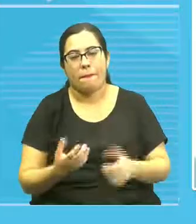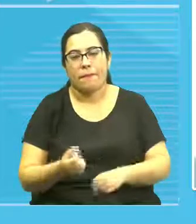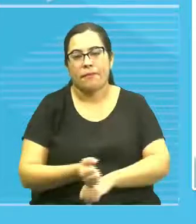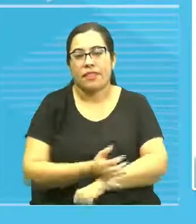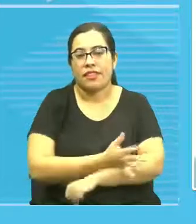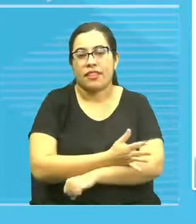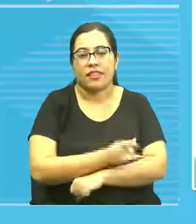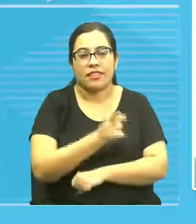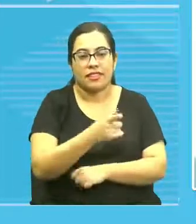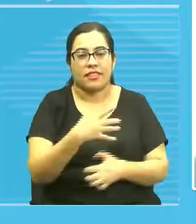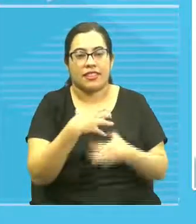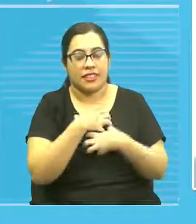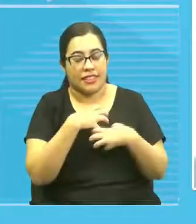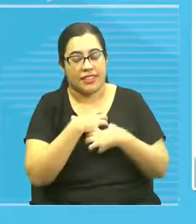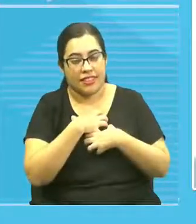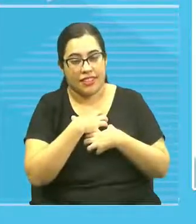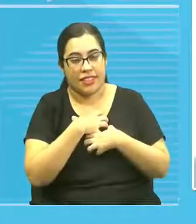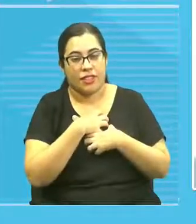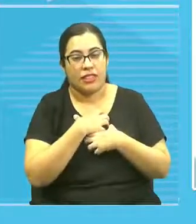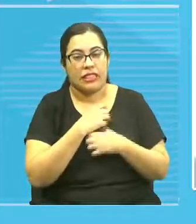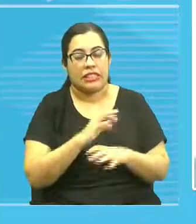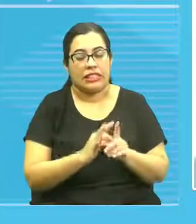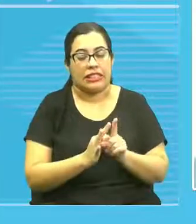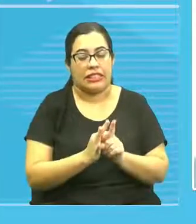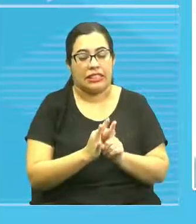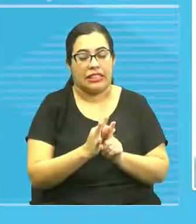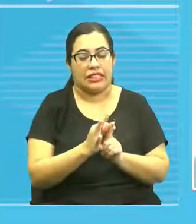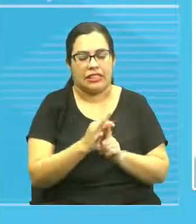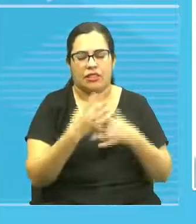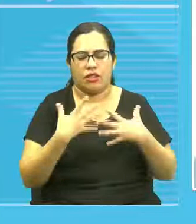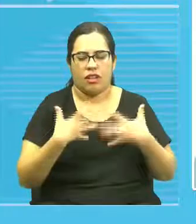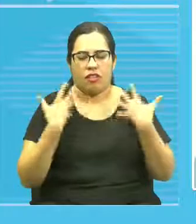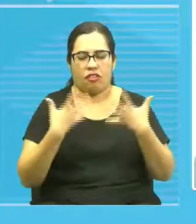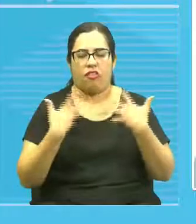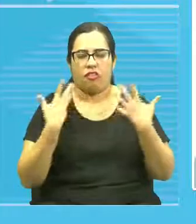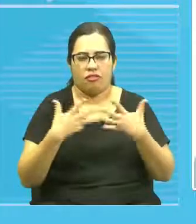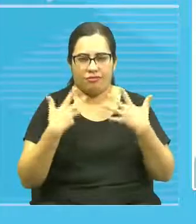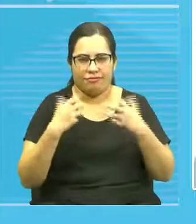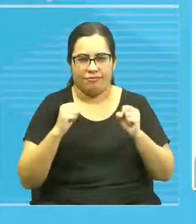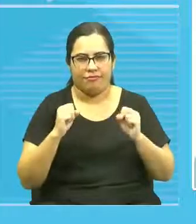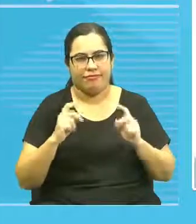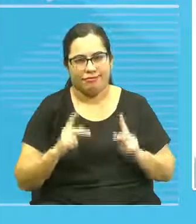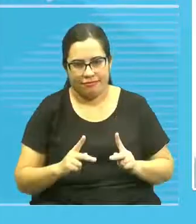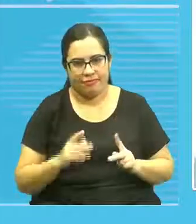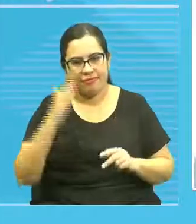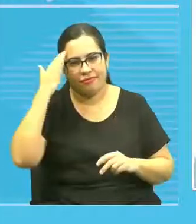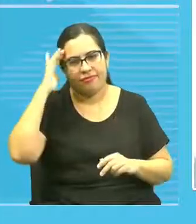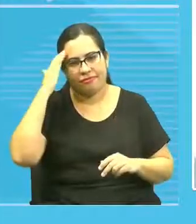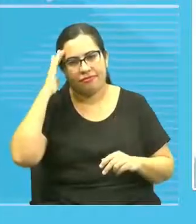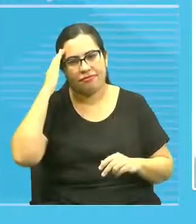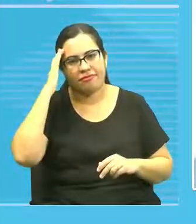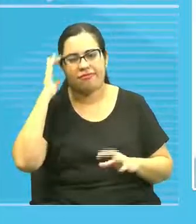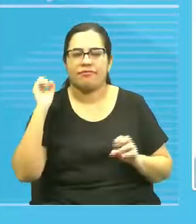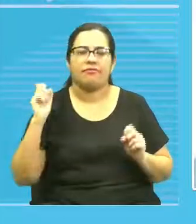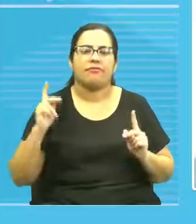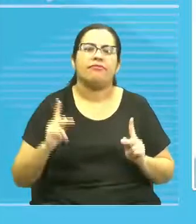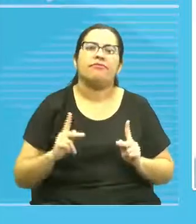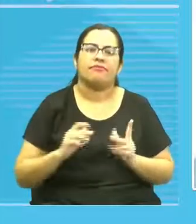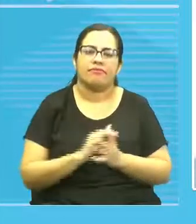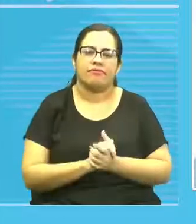calor, você vai sentir esquentar. Você vai sentir esquentar. Entendeu? Sacou a parada?